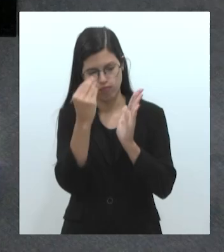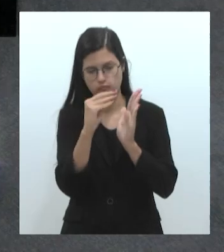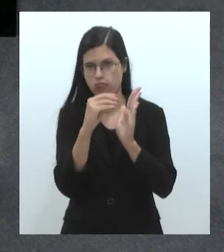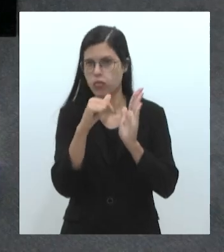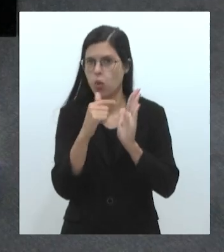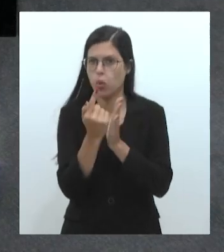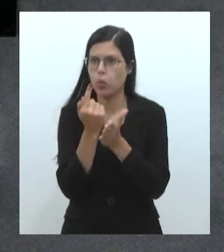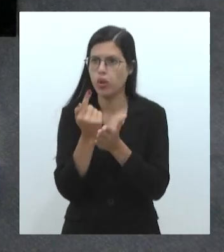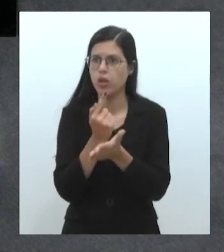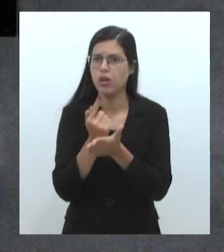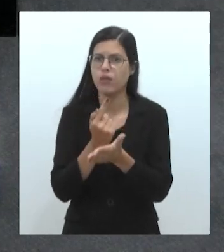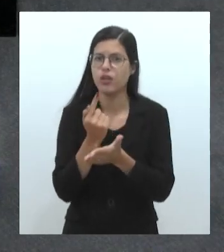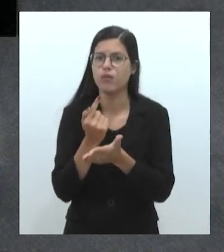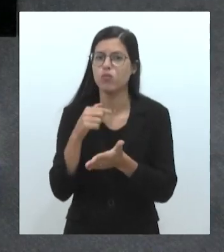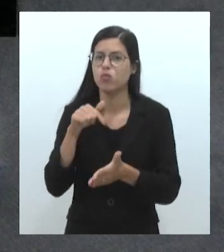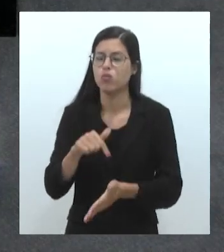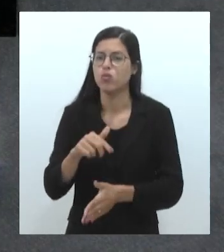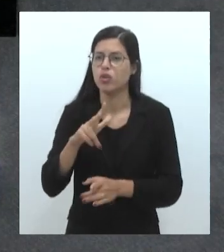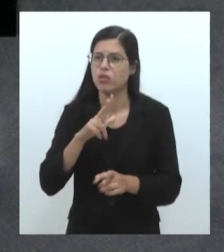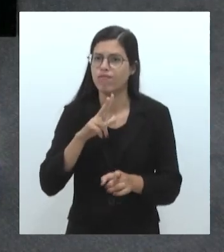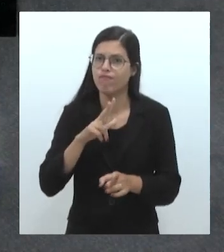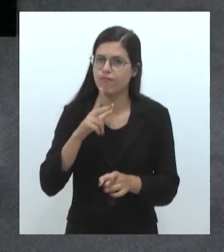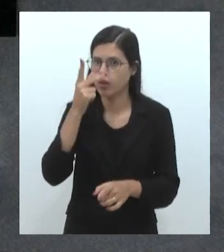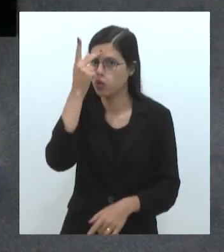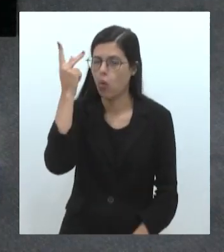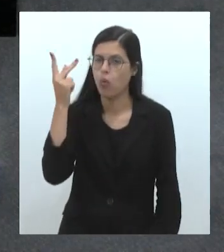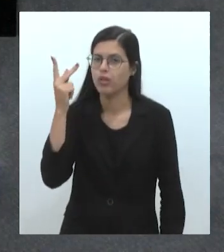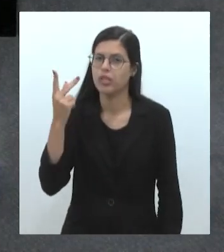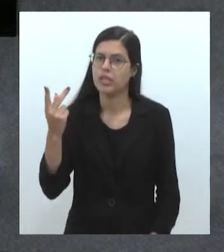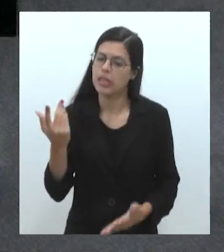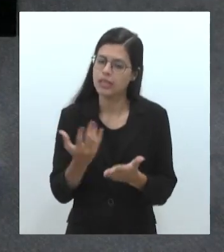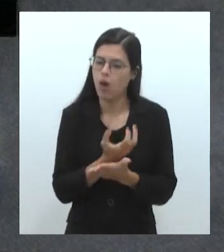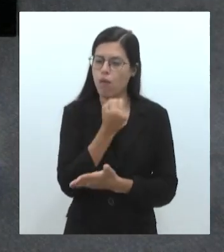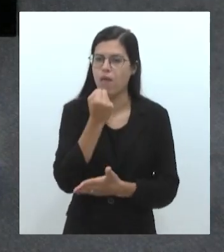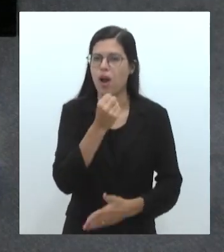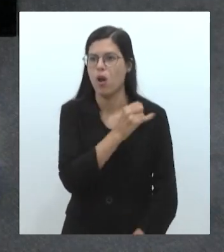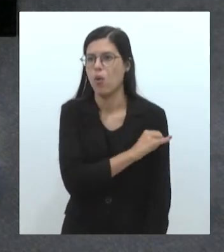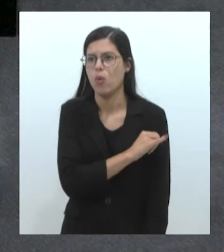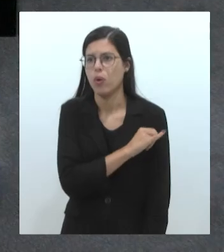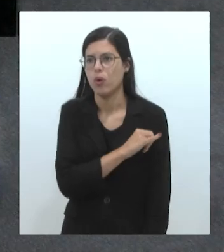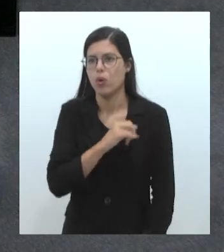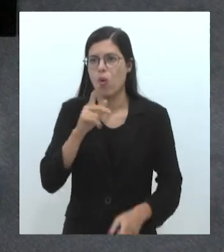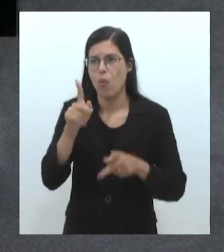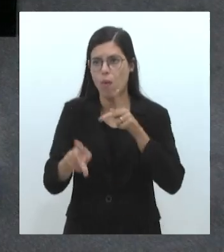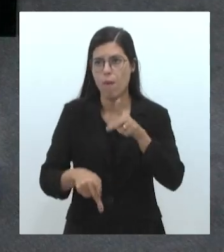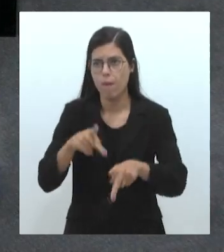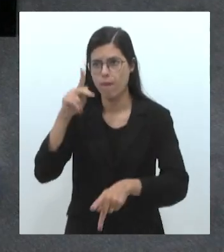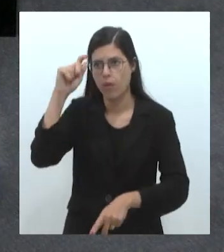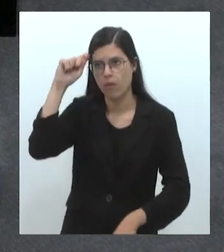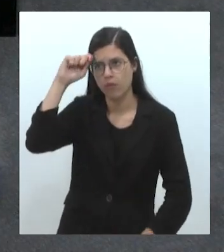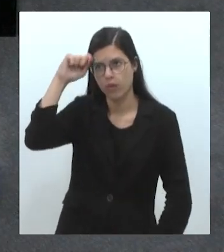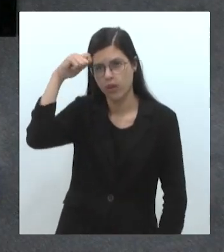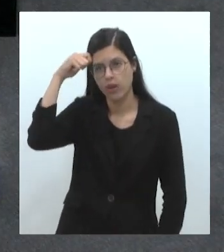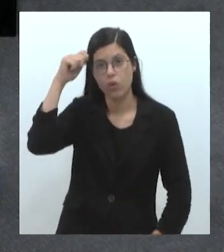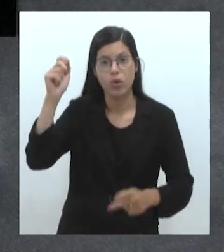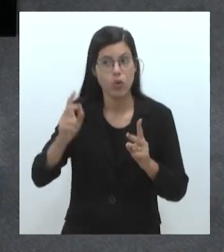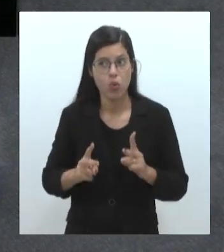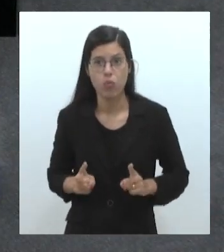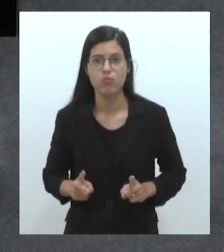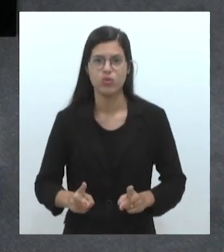porque elas prestaram um serviço público inestimável, é porque o povo negro contribuiu e